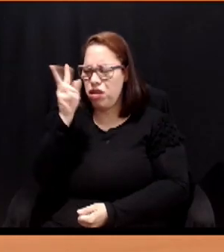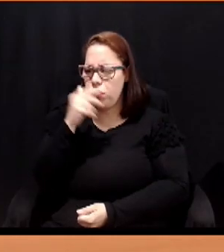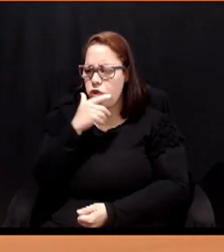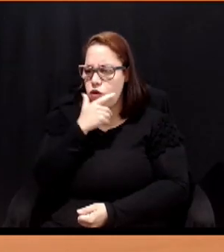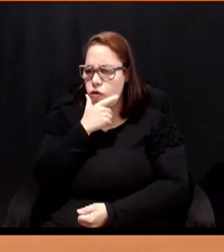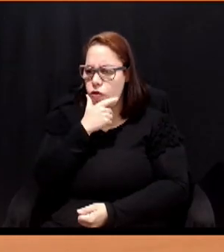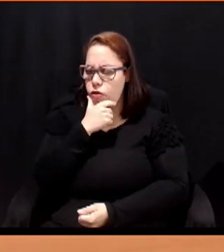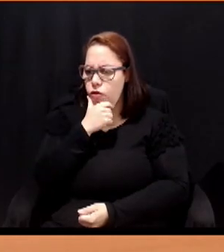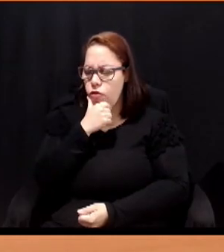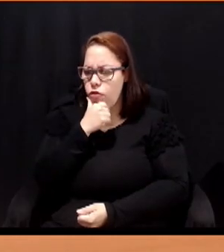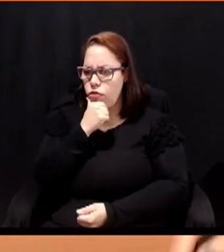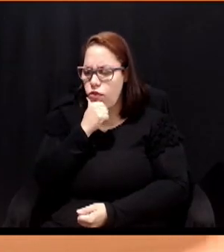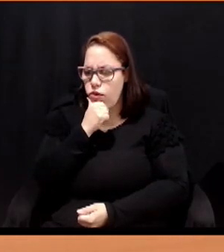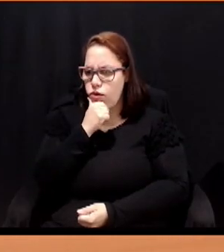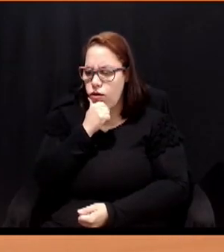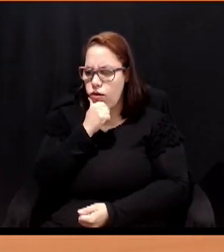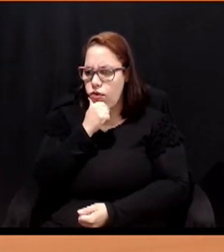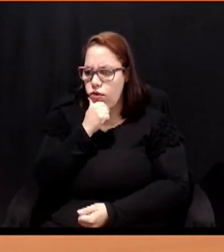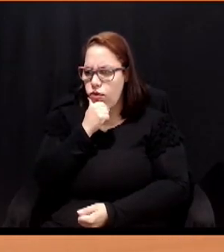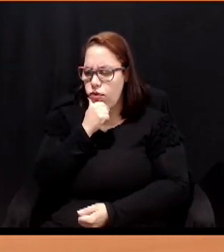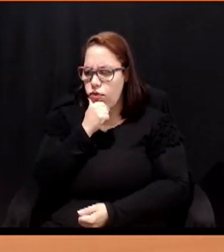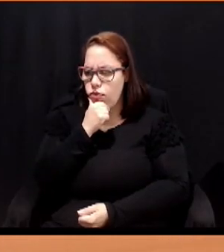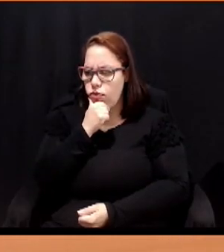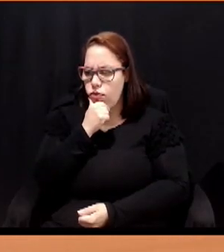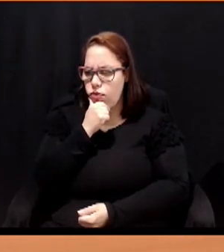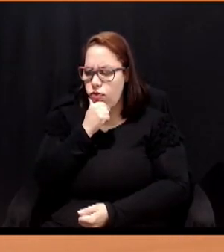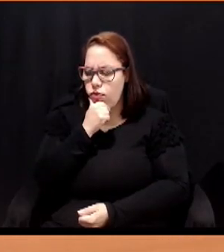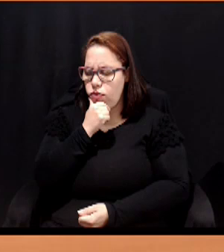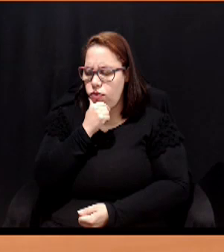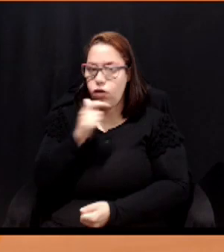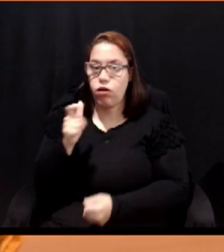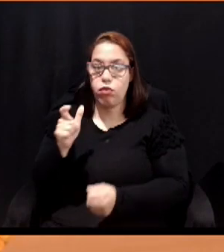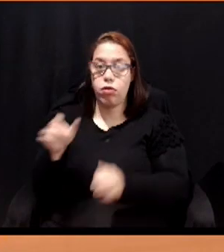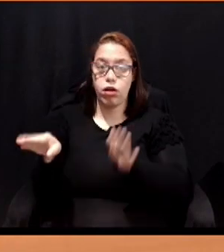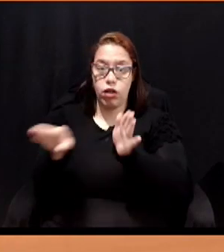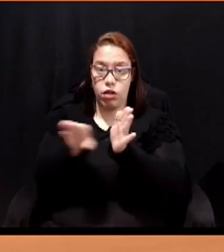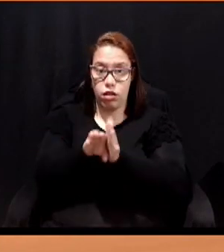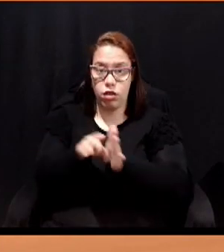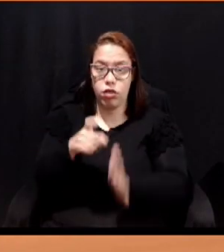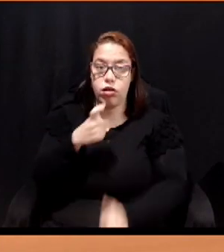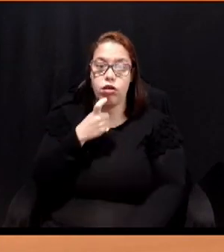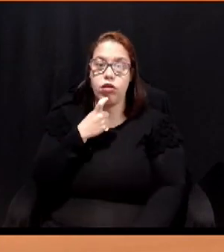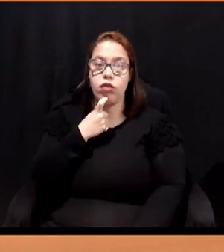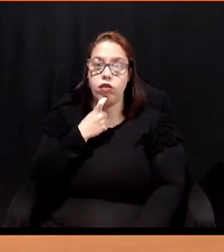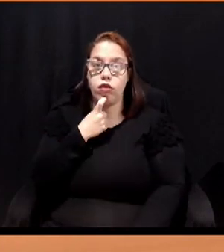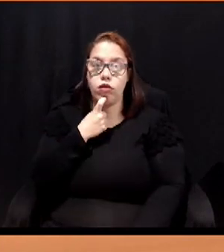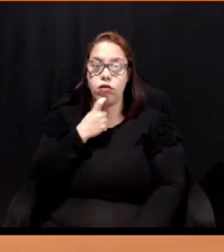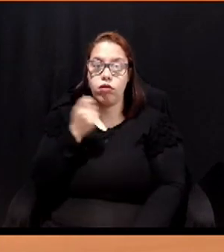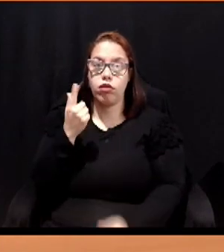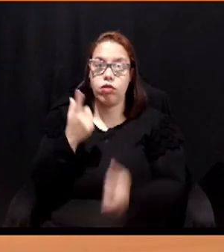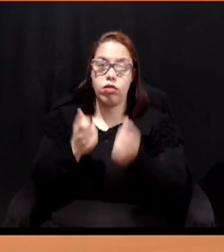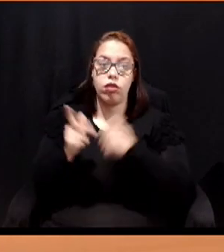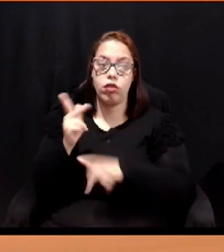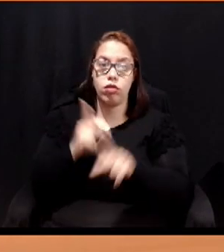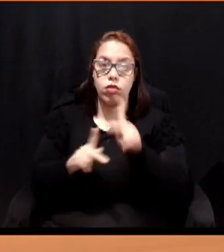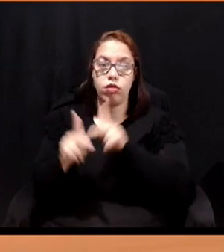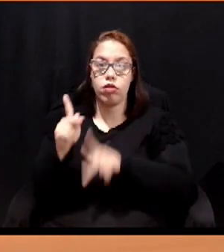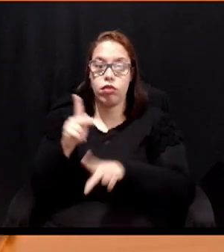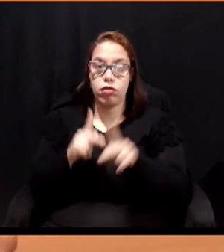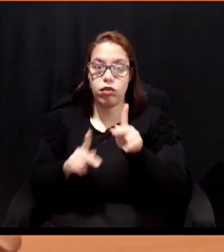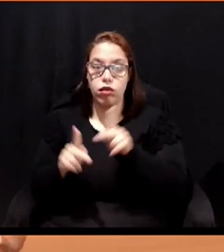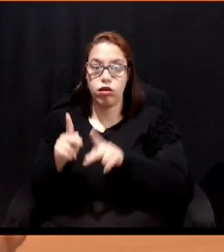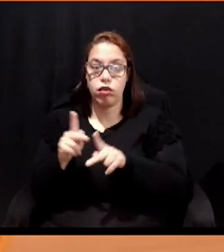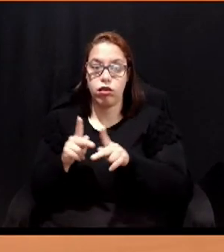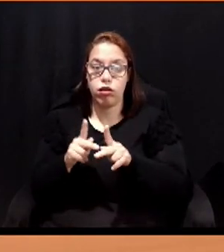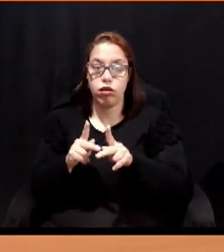Que é para quem está chegando na cidade, né? Então, às vezes tem algumas populações que eles